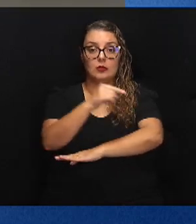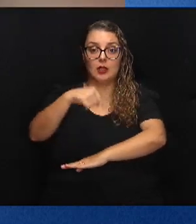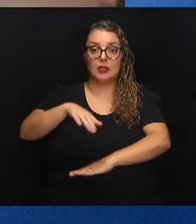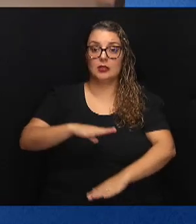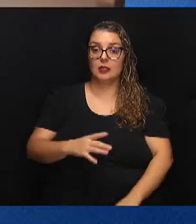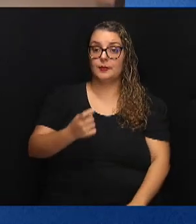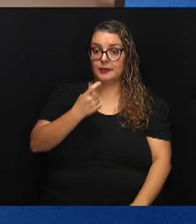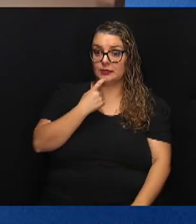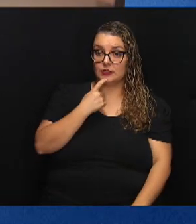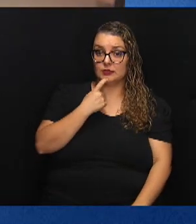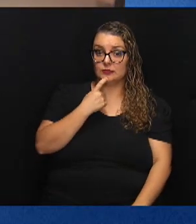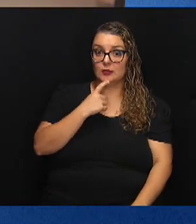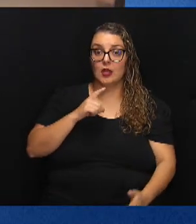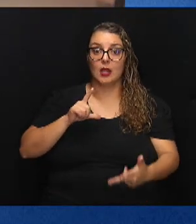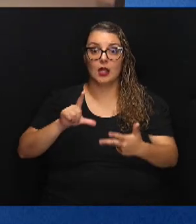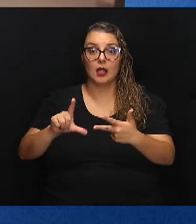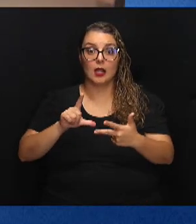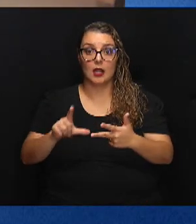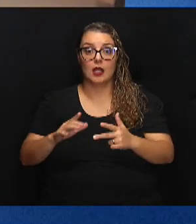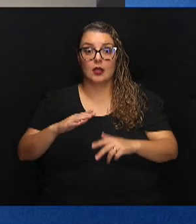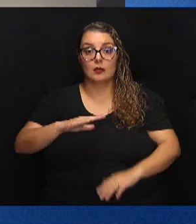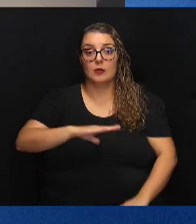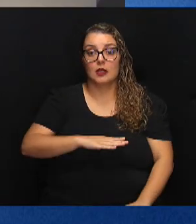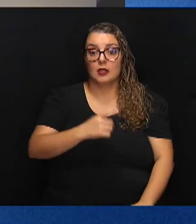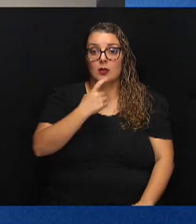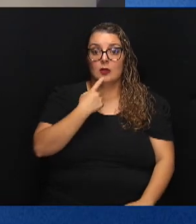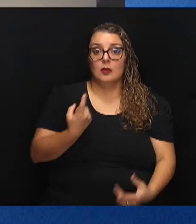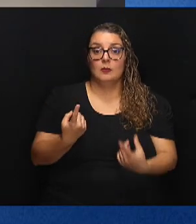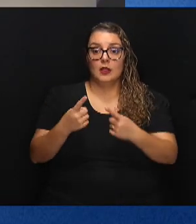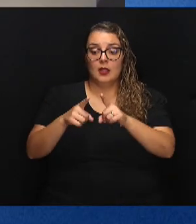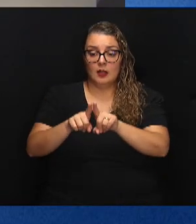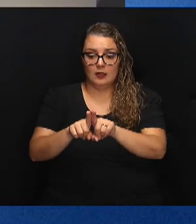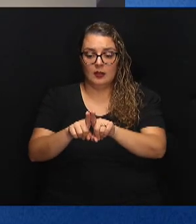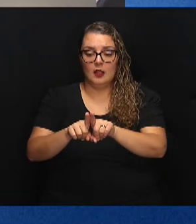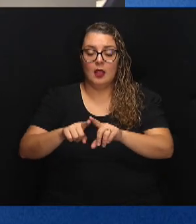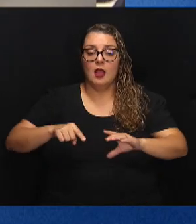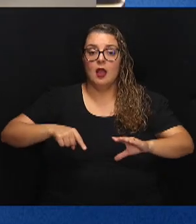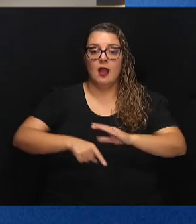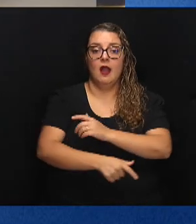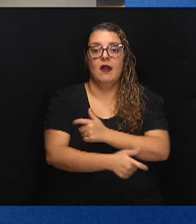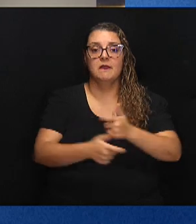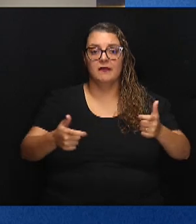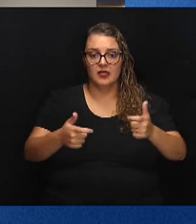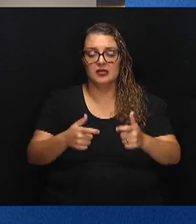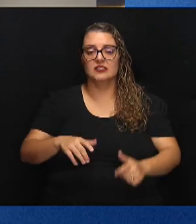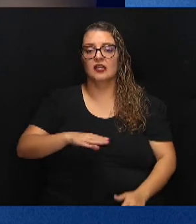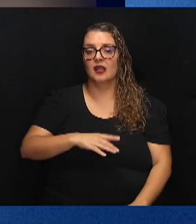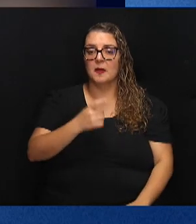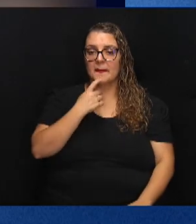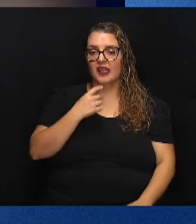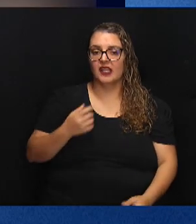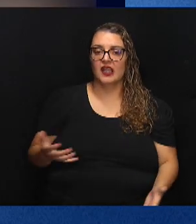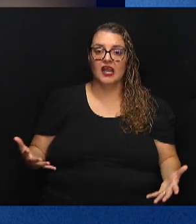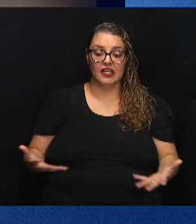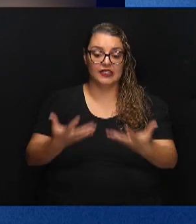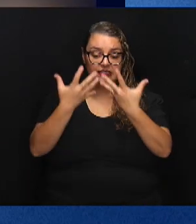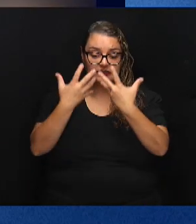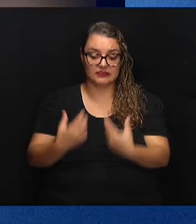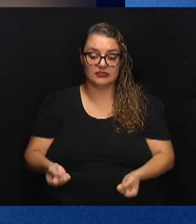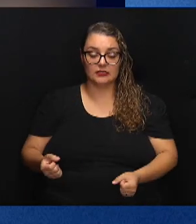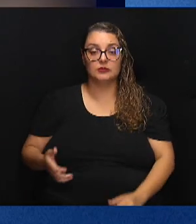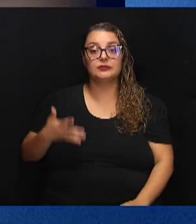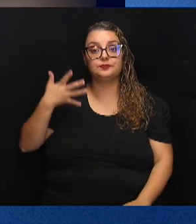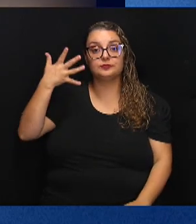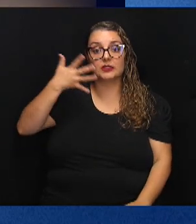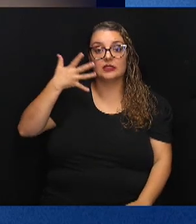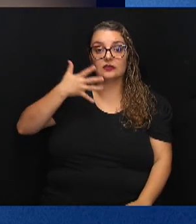Campinas. Legislativo Campineiro, em parceria com o Avança Campinas, cedia a palestra Futuro das